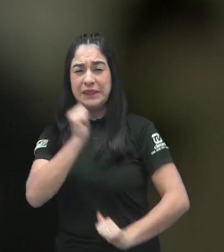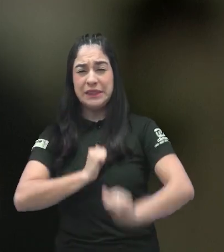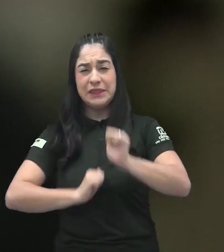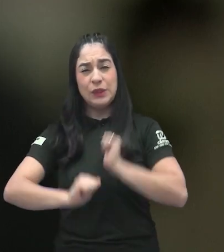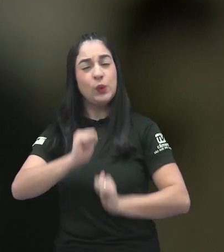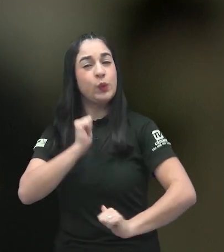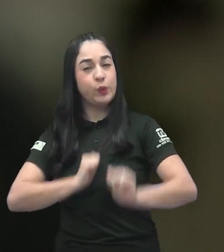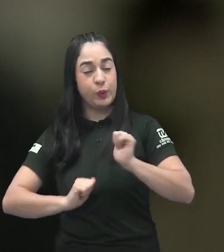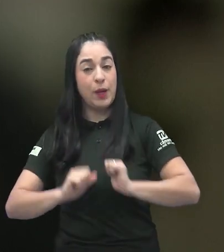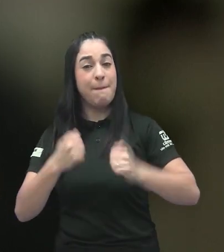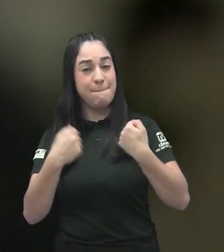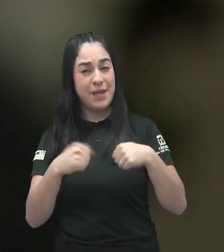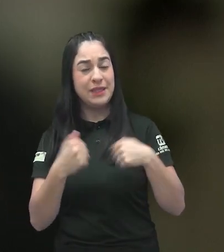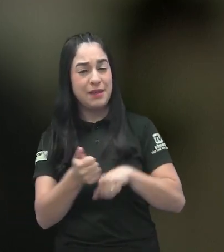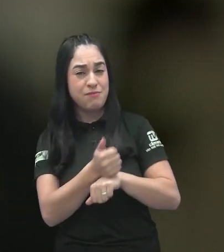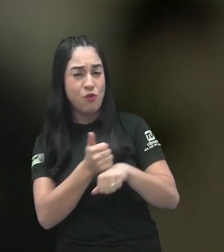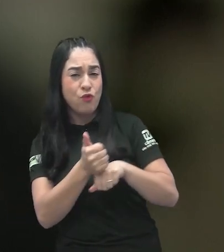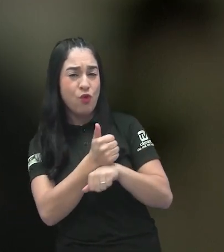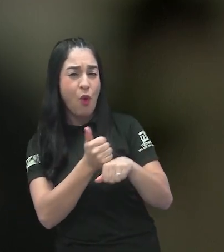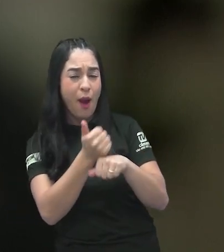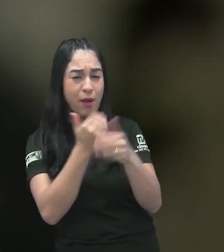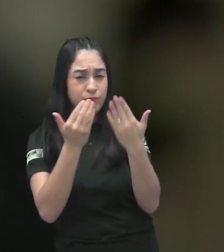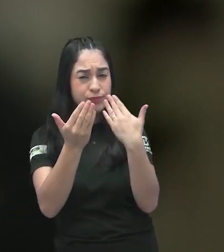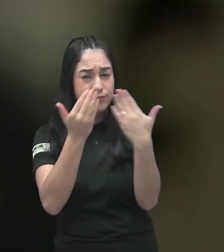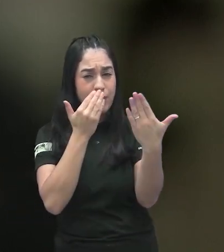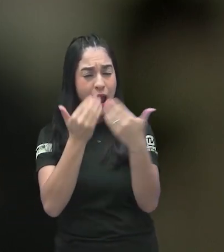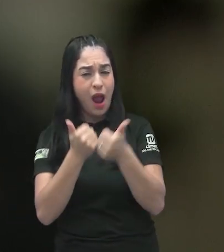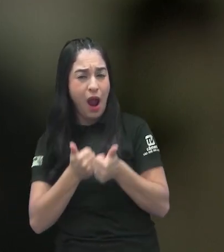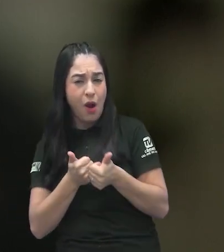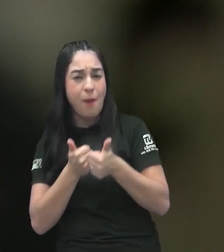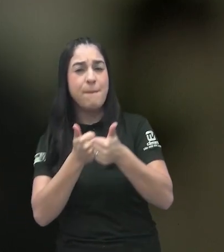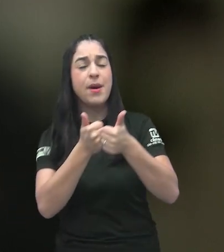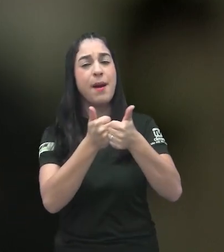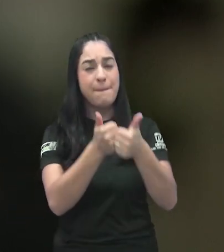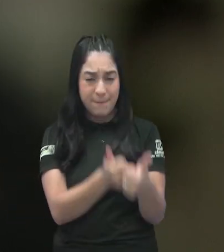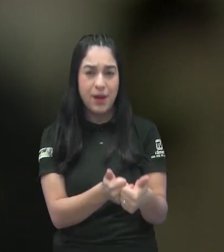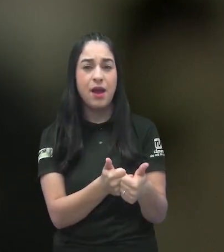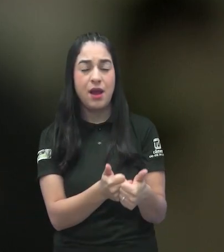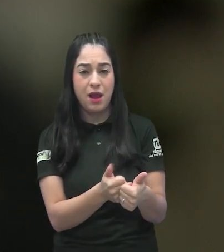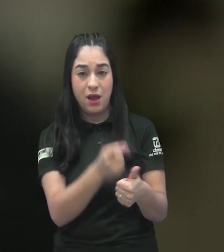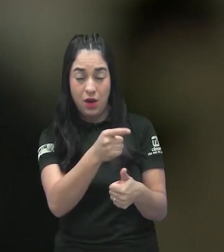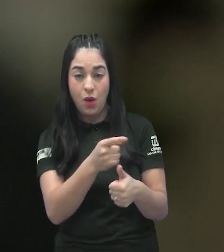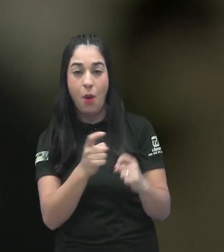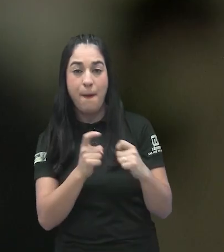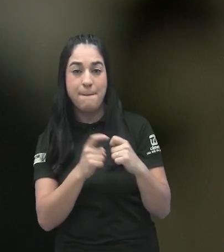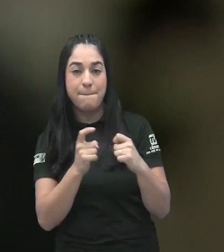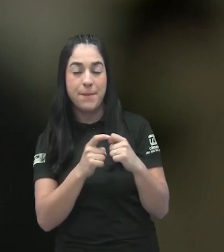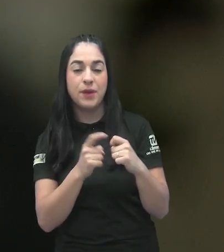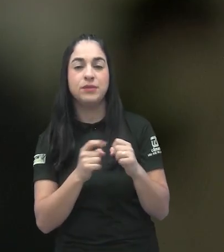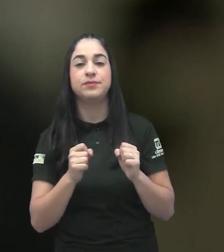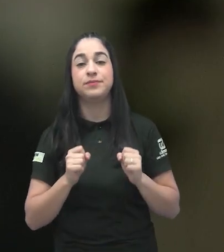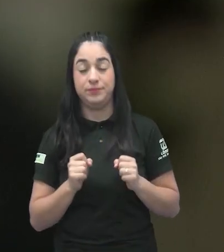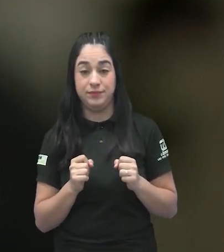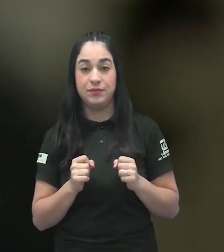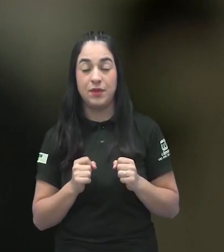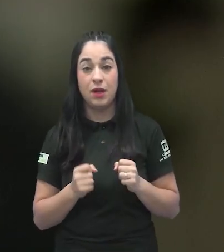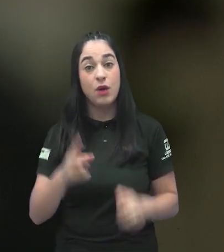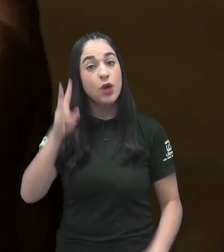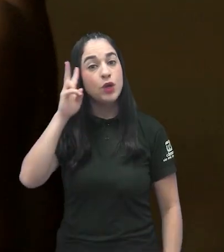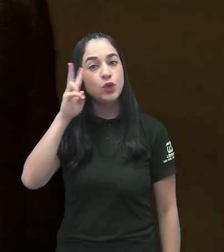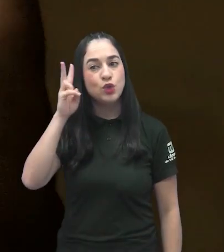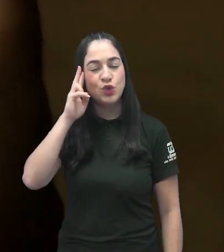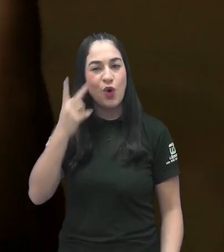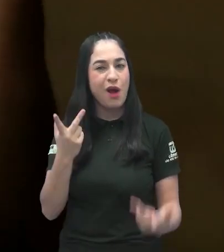ansiedade. Tive que passar por um profissional especializado, fazer acompanhamento com um médico